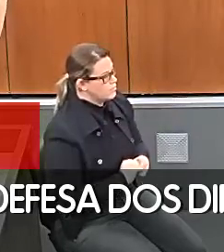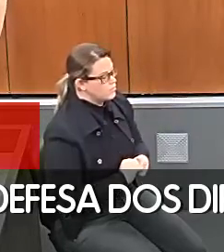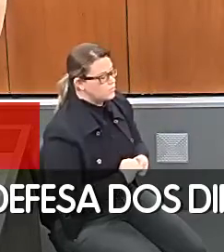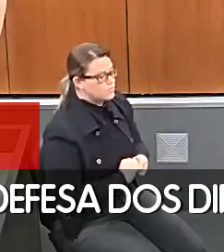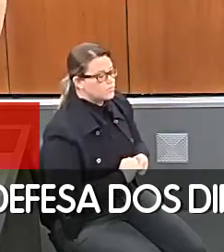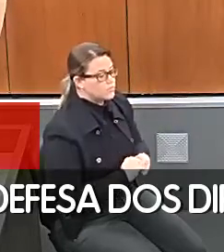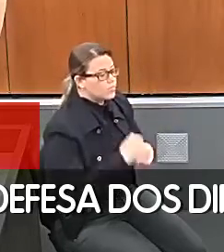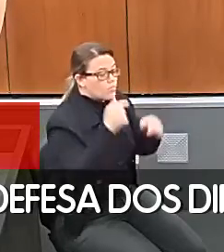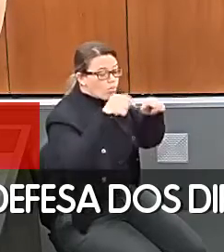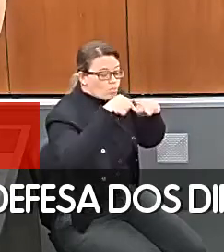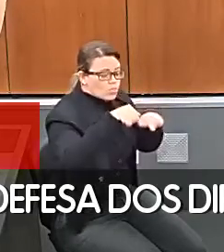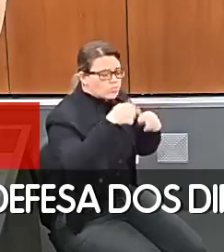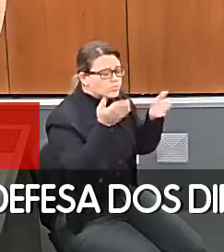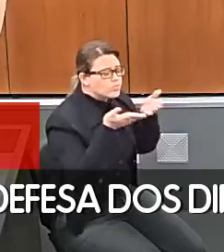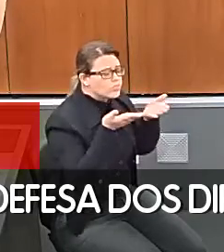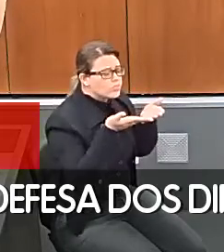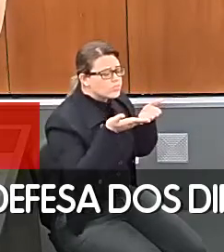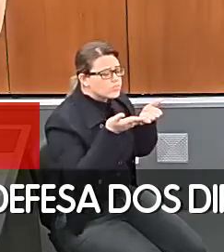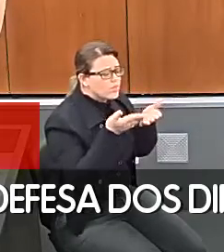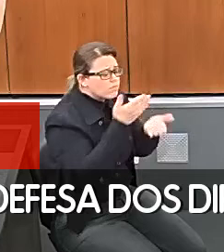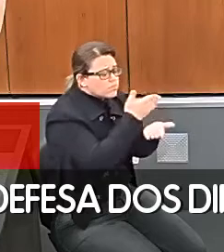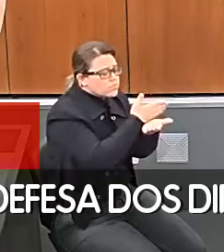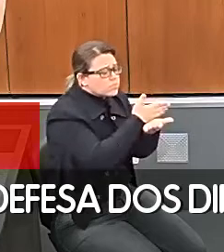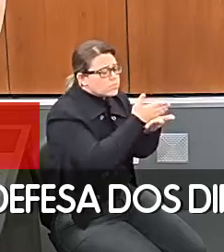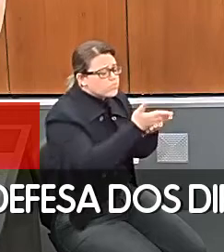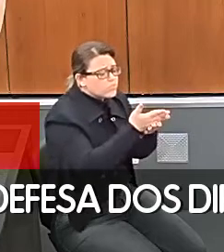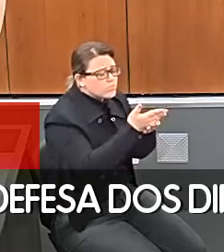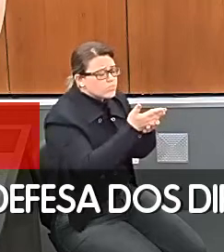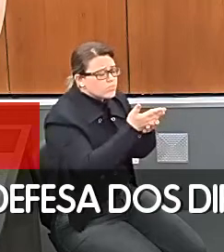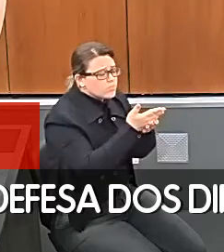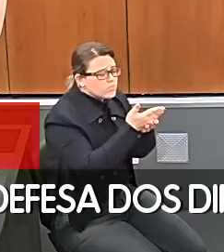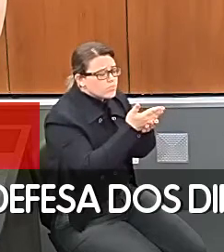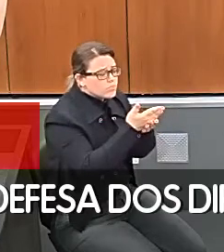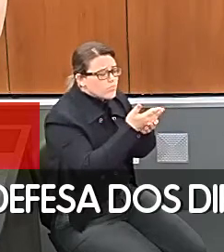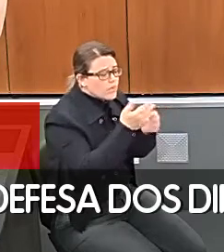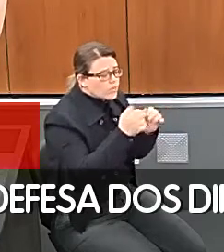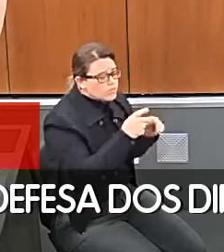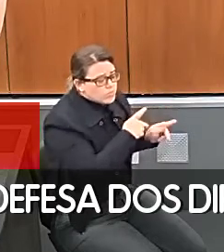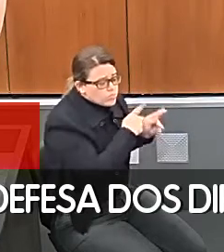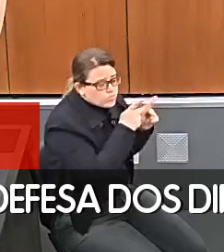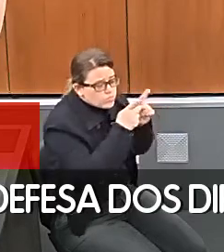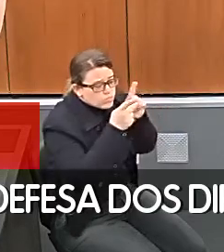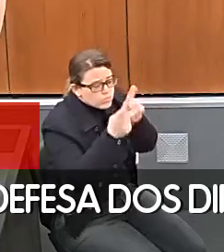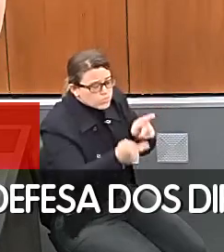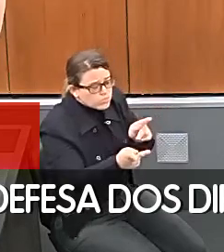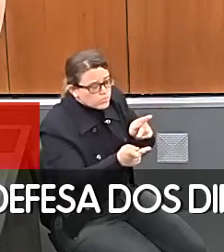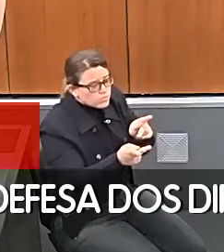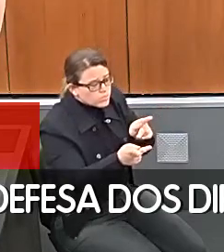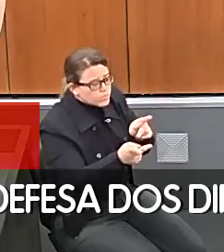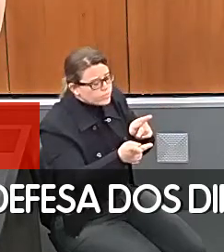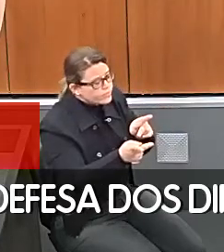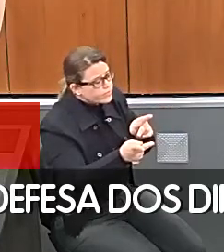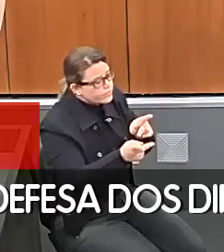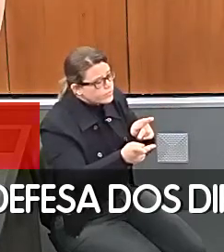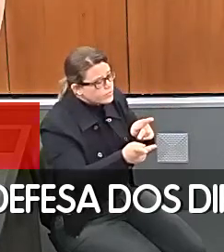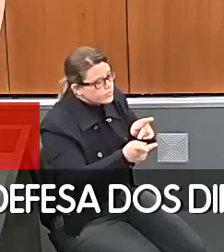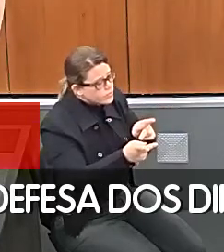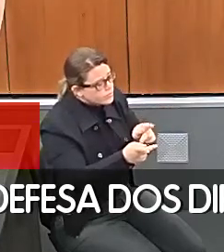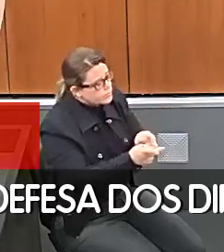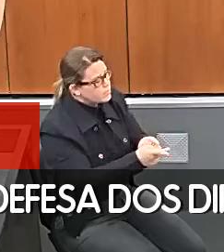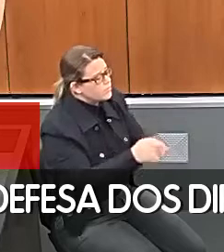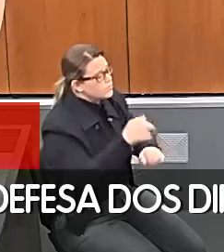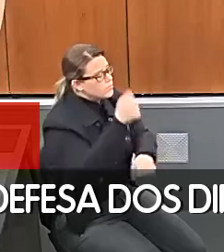Essa audiência começou com a visita nossa à Associação APASITA, onde nós